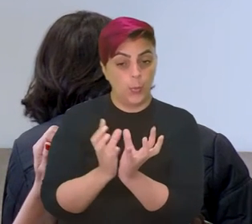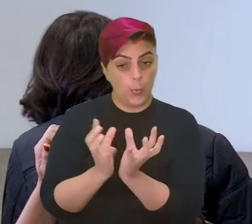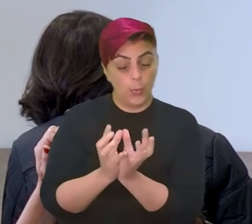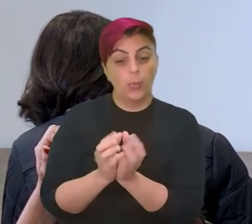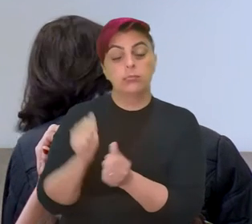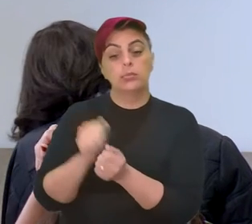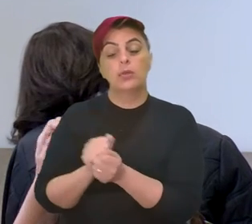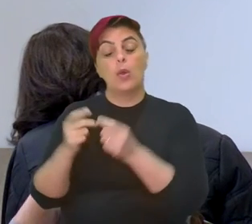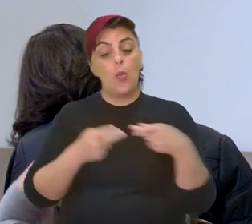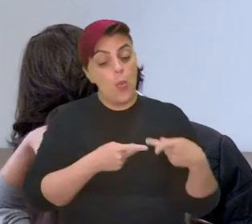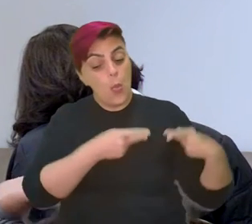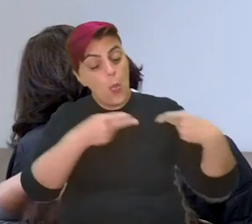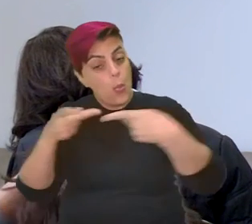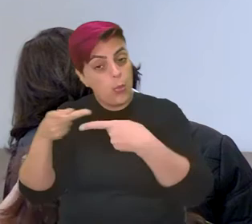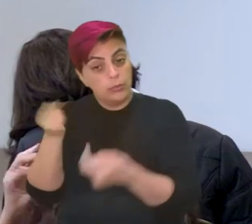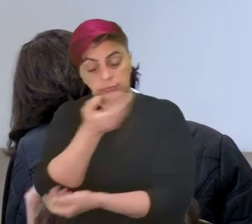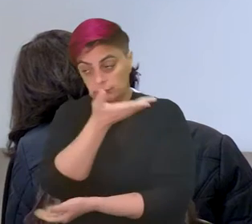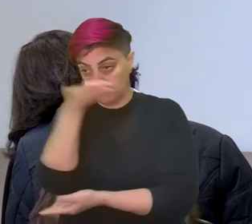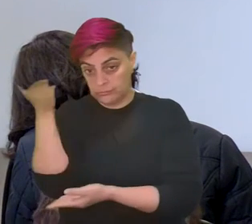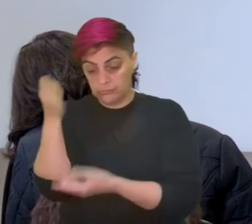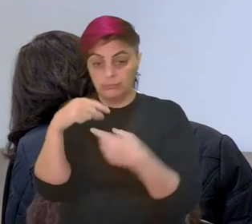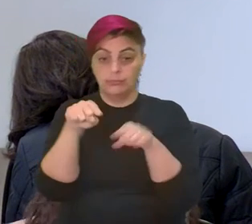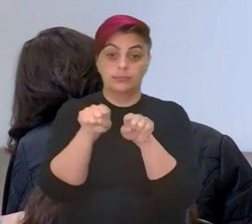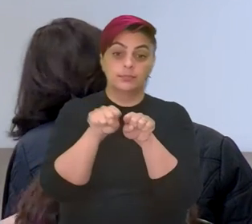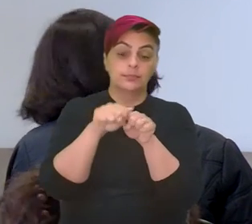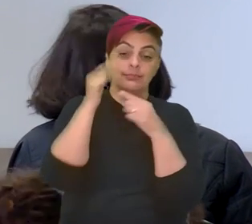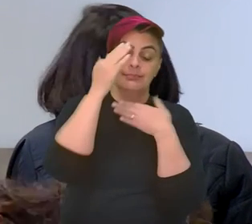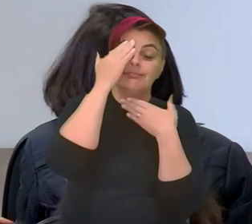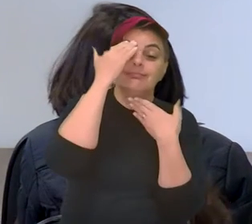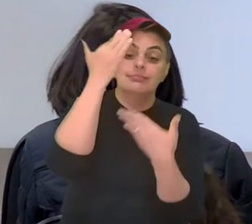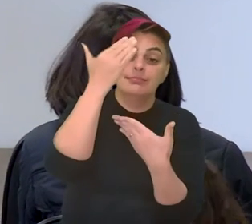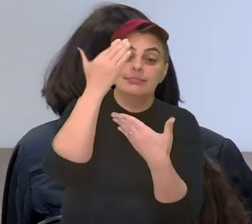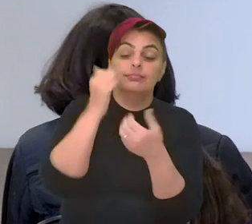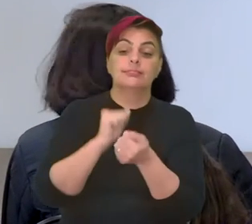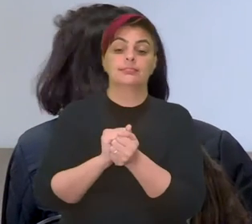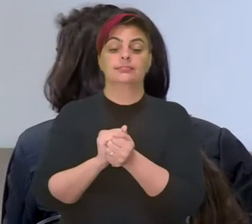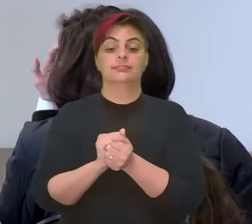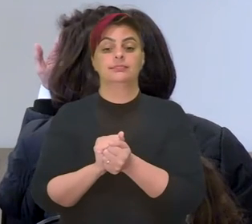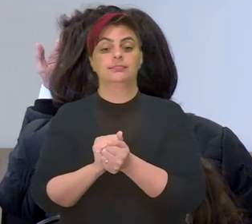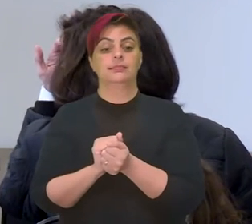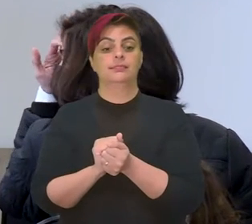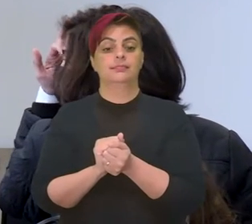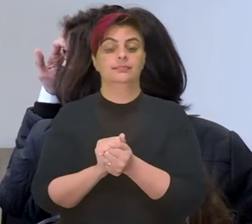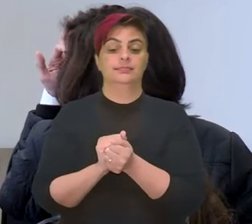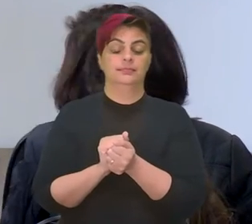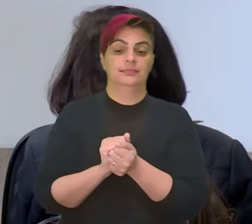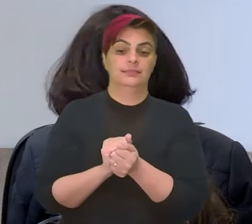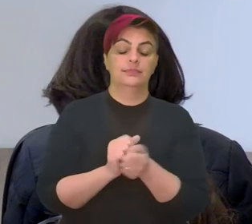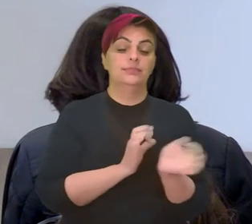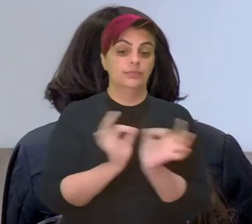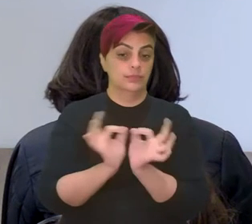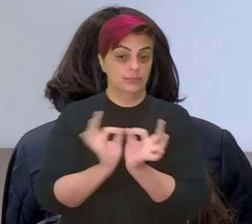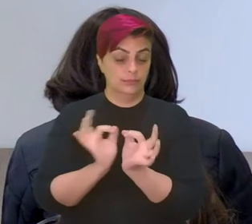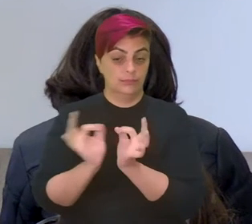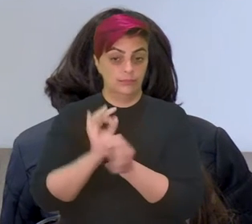debate e convidando os participantes. Eu agradeço também a parceria com o British Council, que apoia a tradução simultânea da mesa de amanhã,